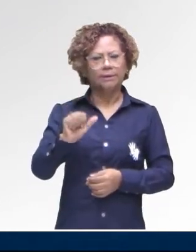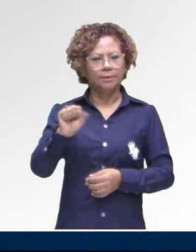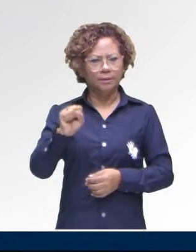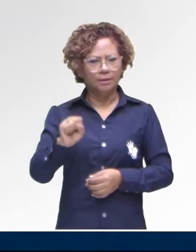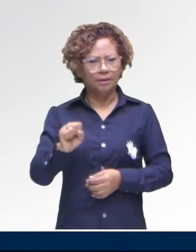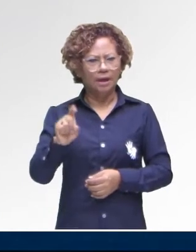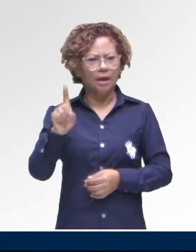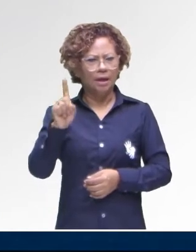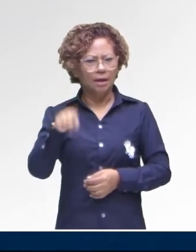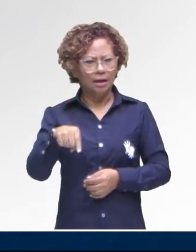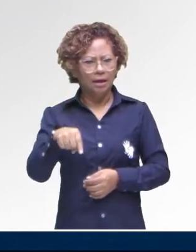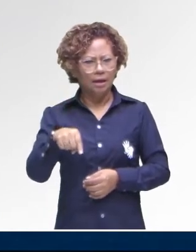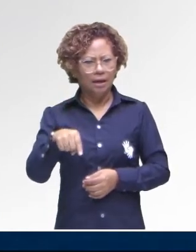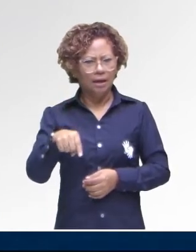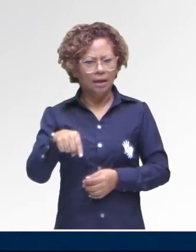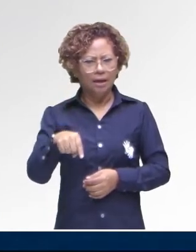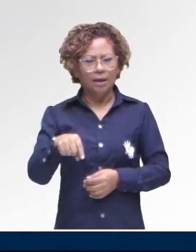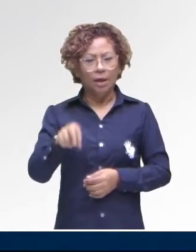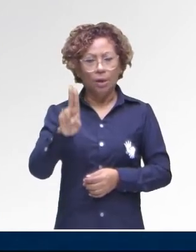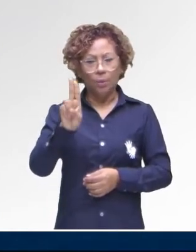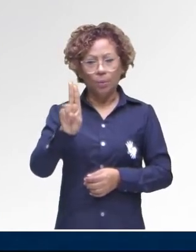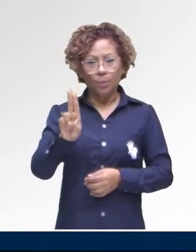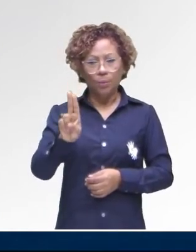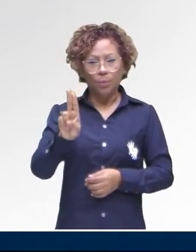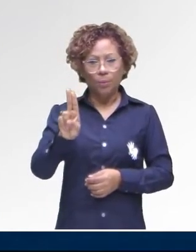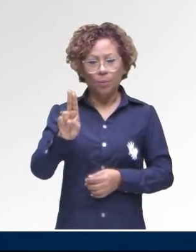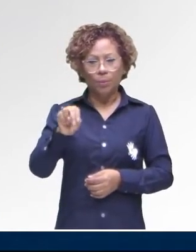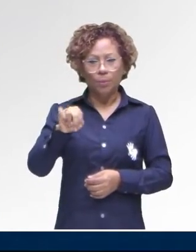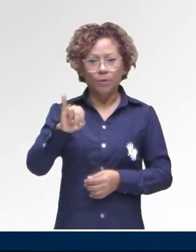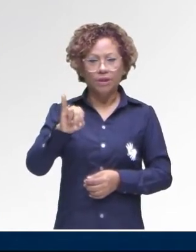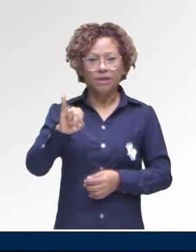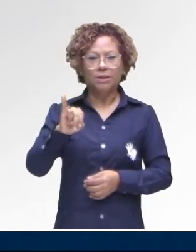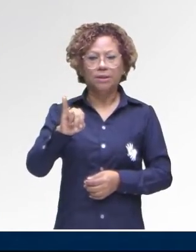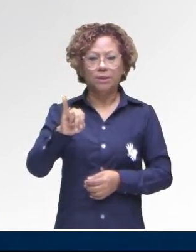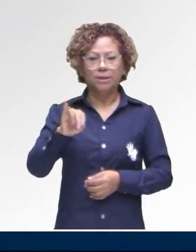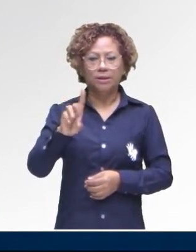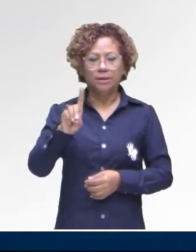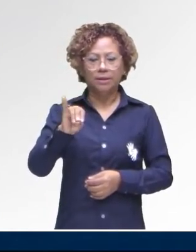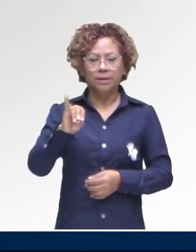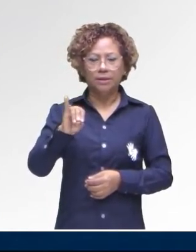unidimensionais. Uni, né, de unidade aqui, uma.